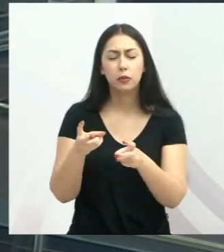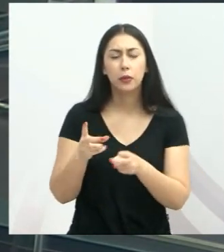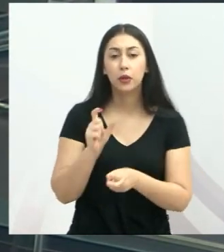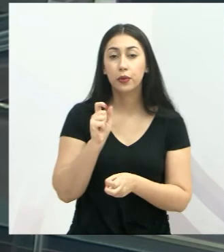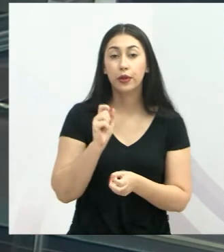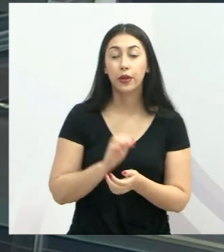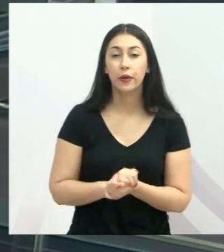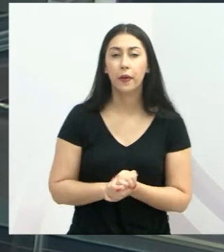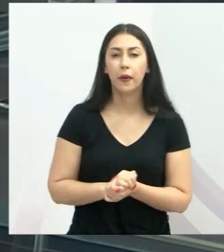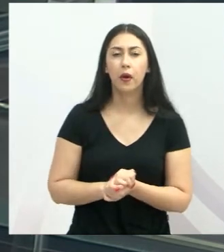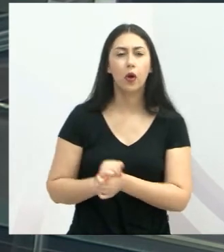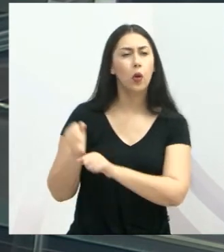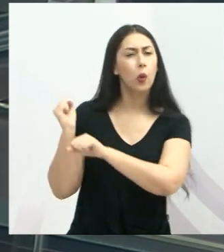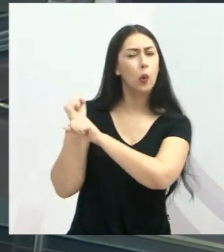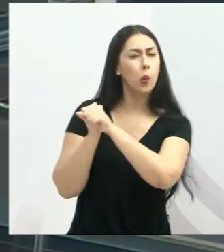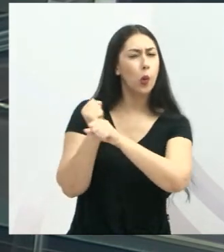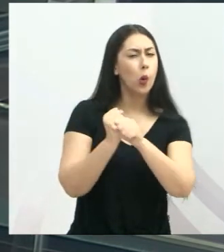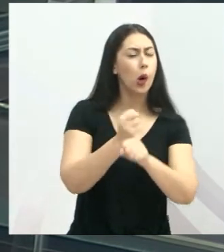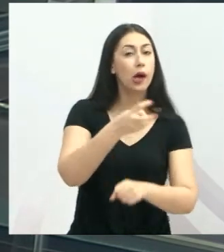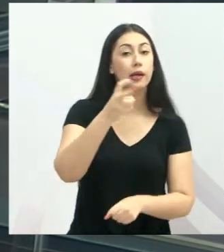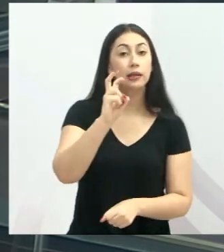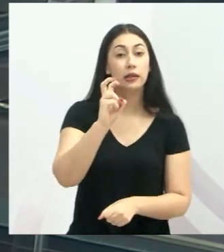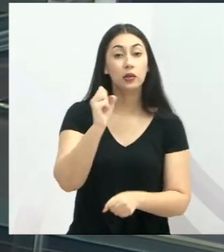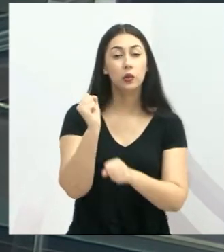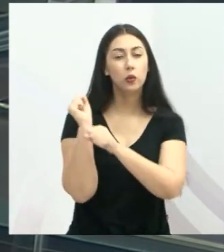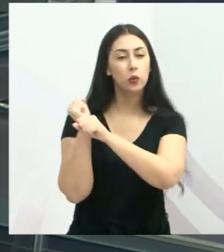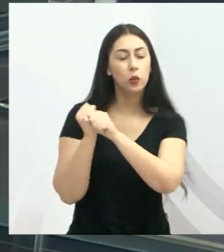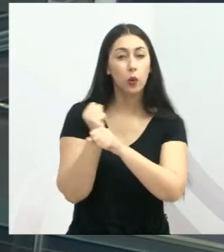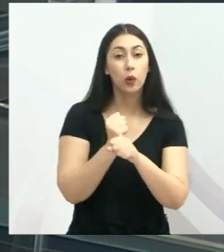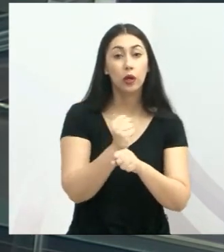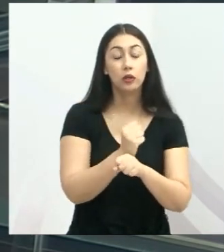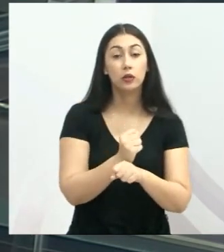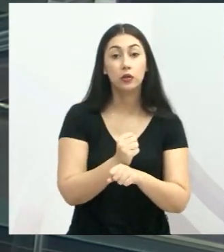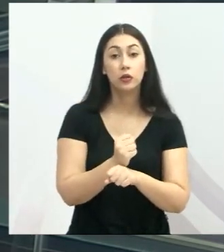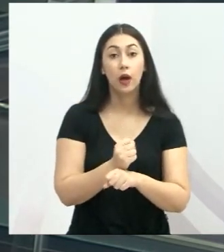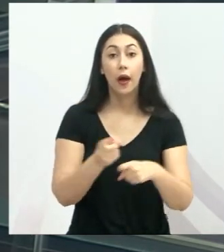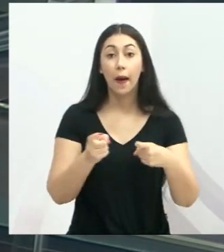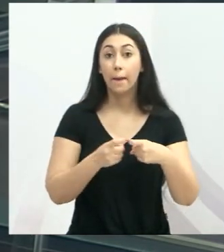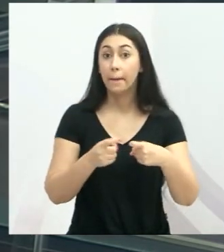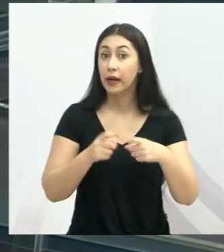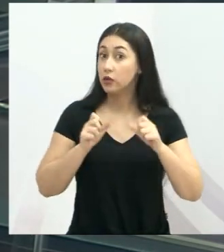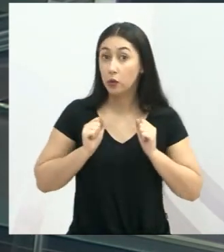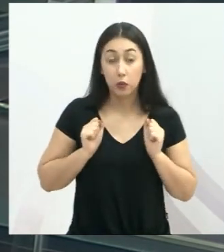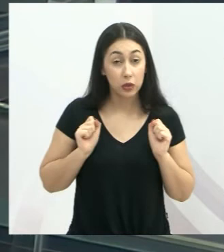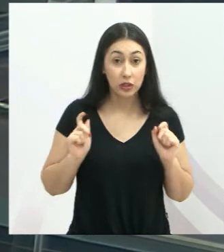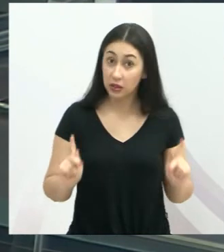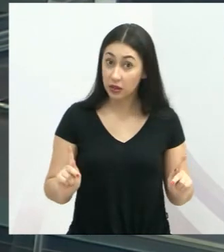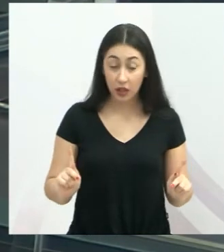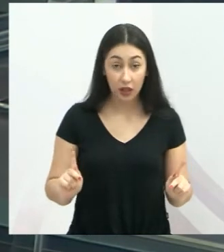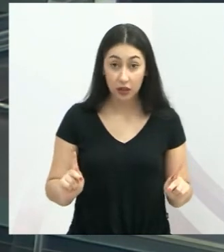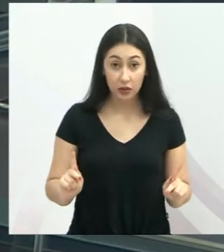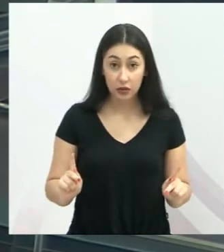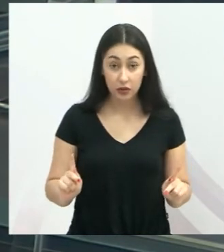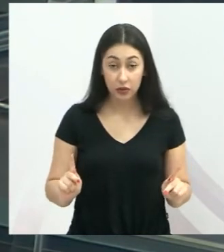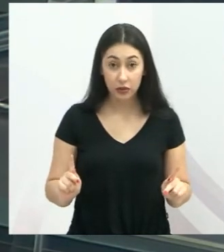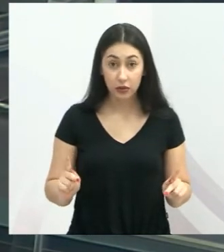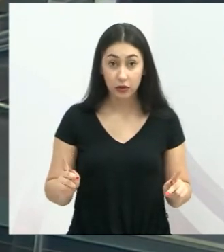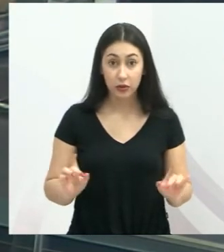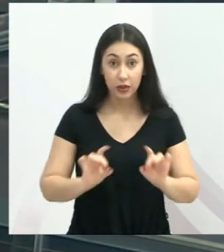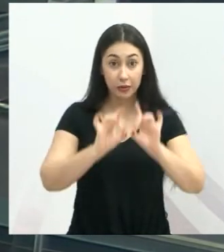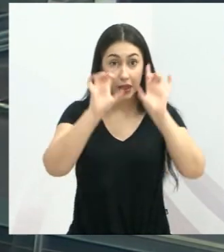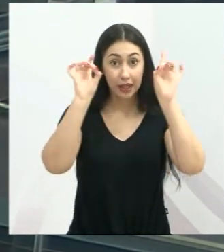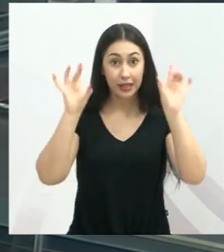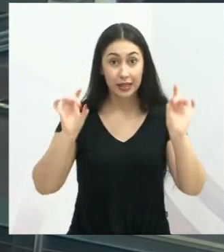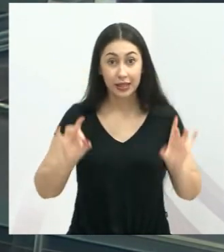últimos 5 anos nós estamos aposentando mais médicos diante da aposentadoria